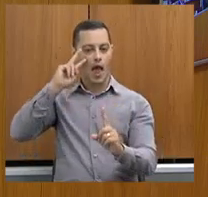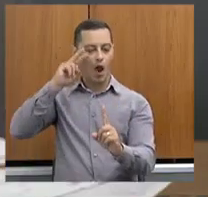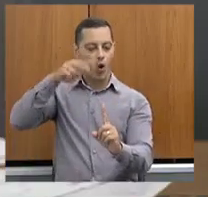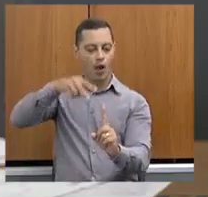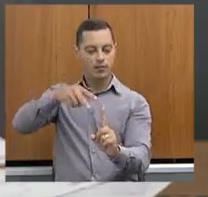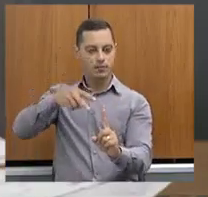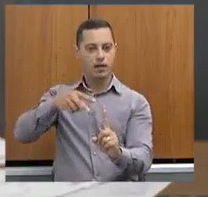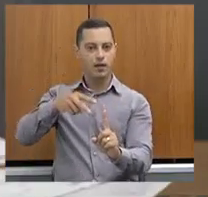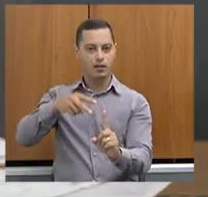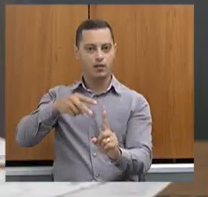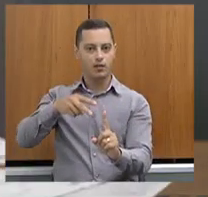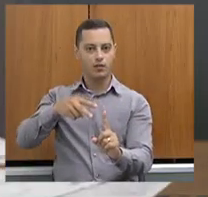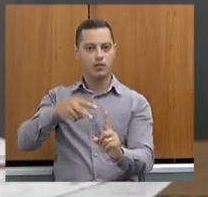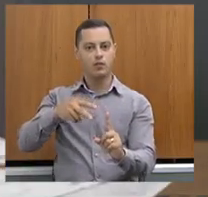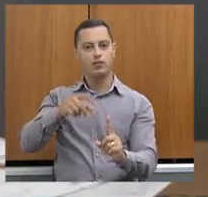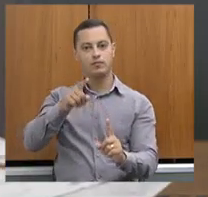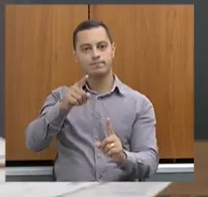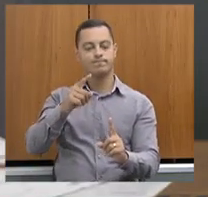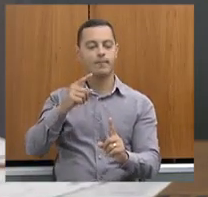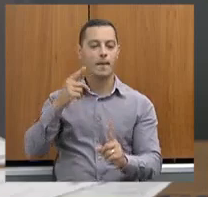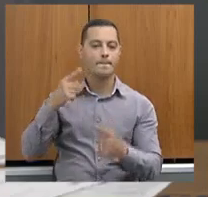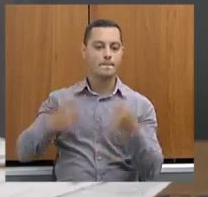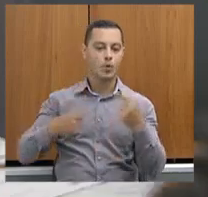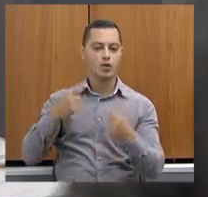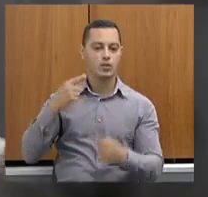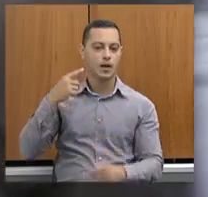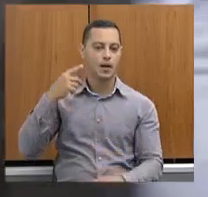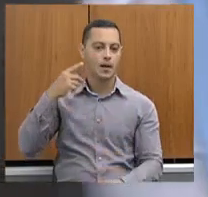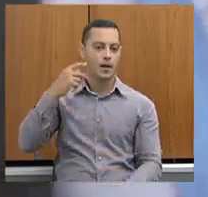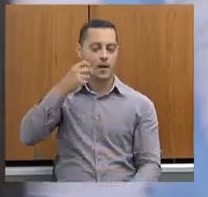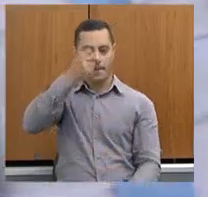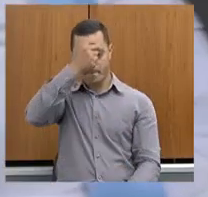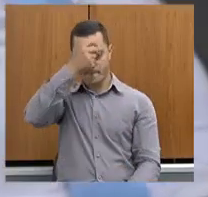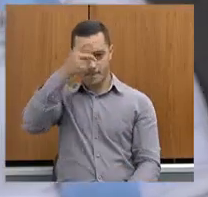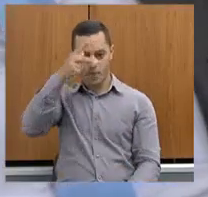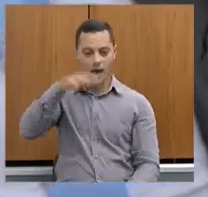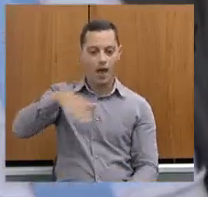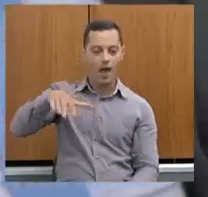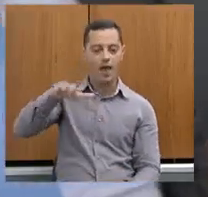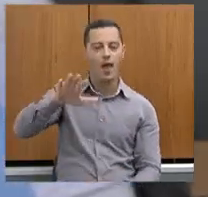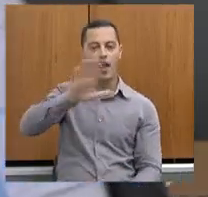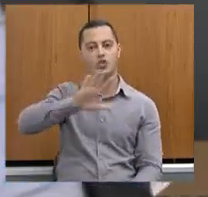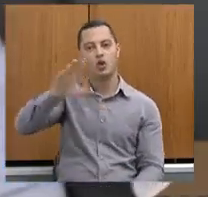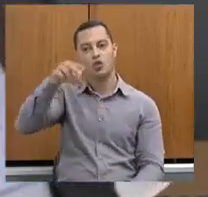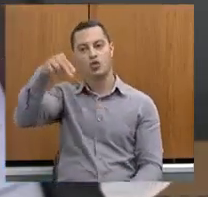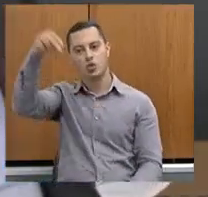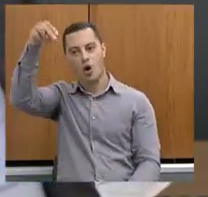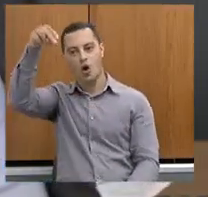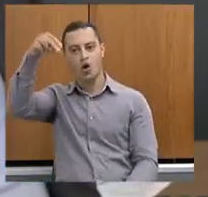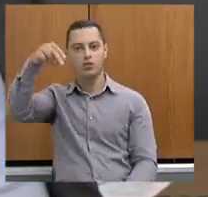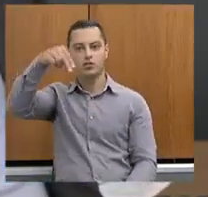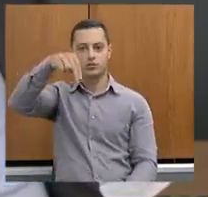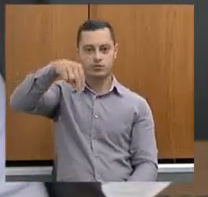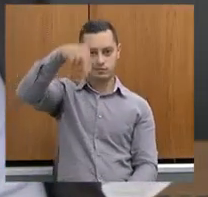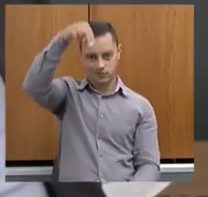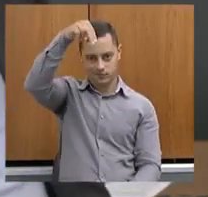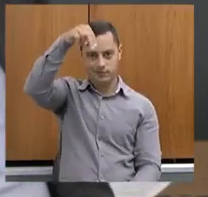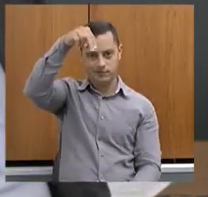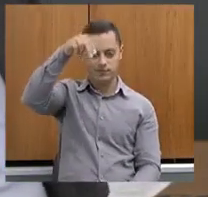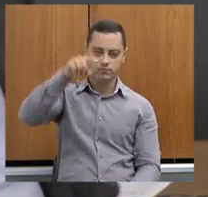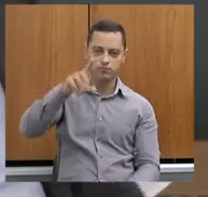o objetivo de levar essa política pública para a região norte nordeste e o senhor como já